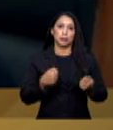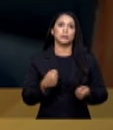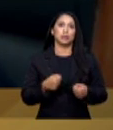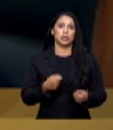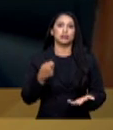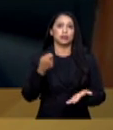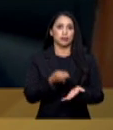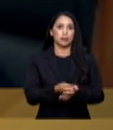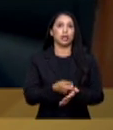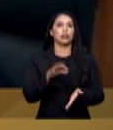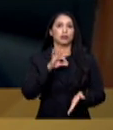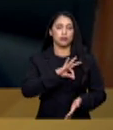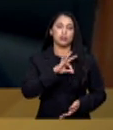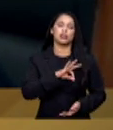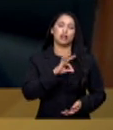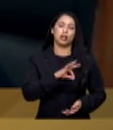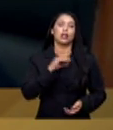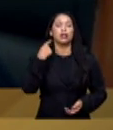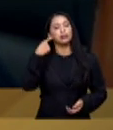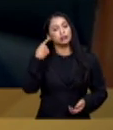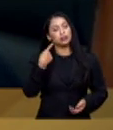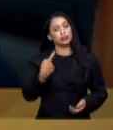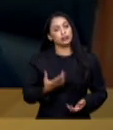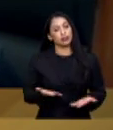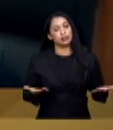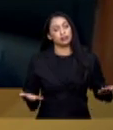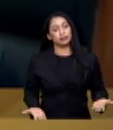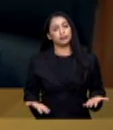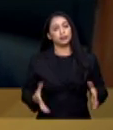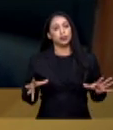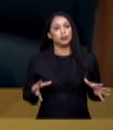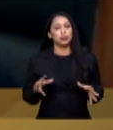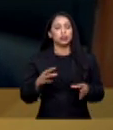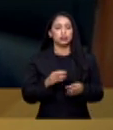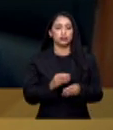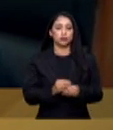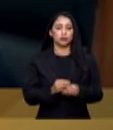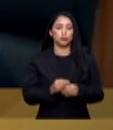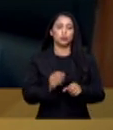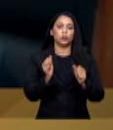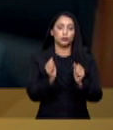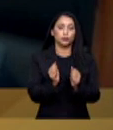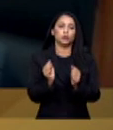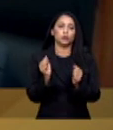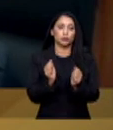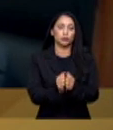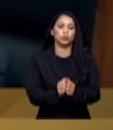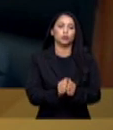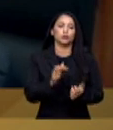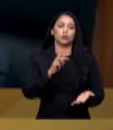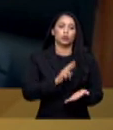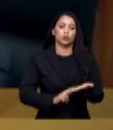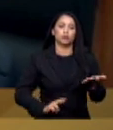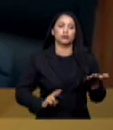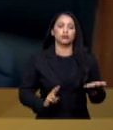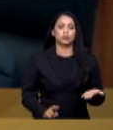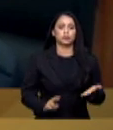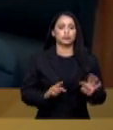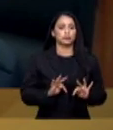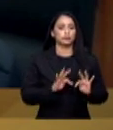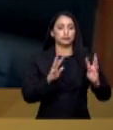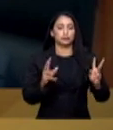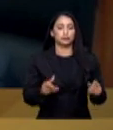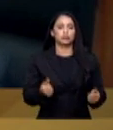alguma remuneração. Né? Em suma, eu acompanho o eminente relator quanto ao conhecimento integral da